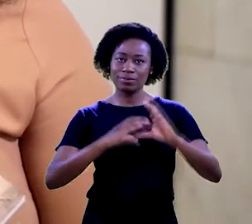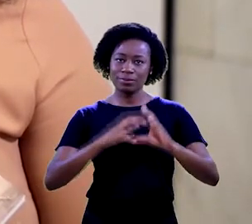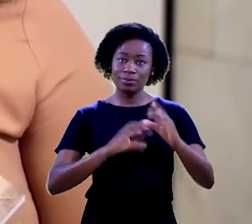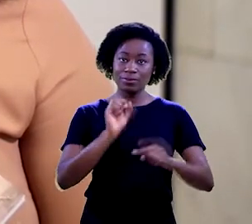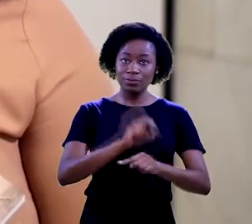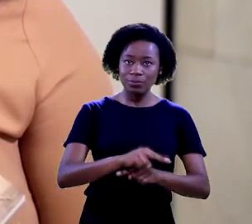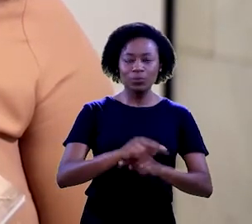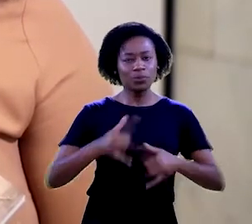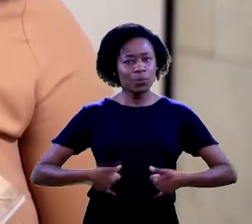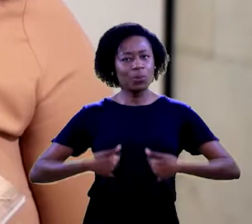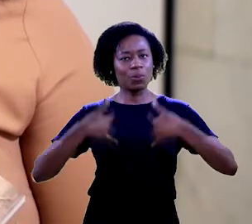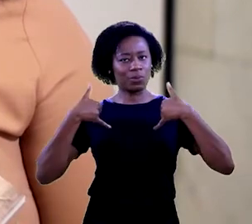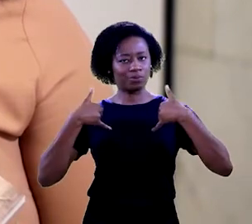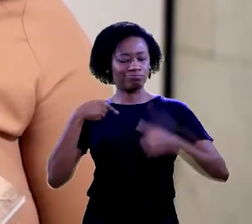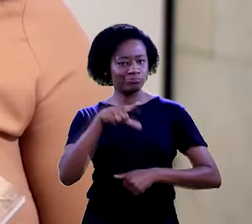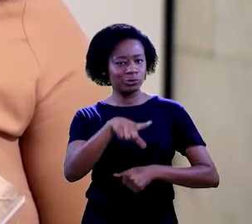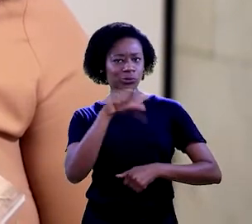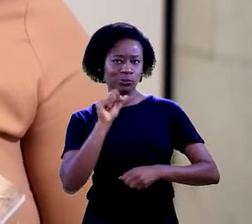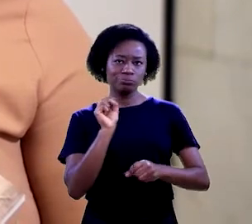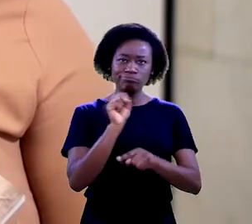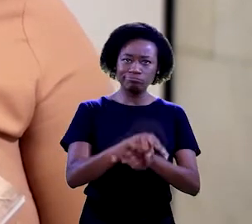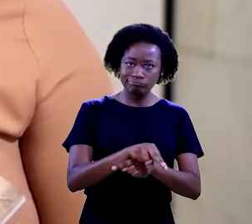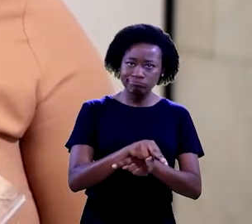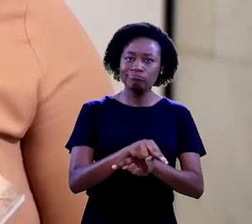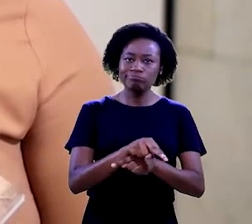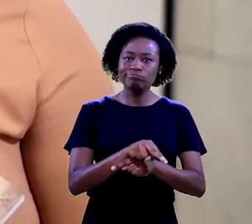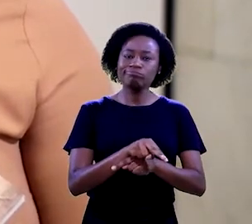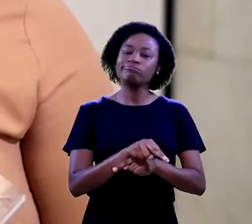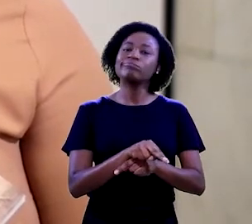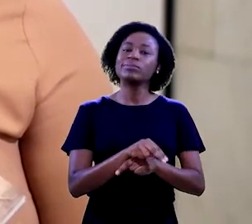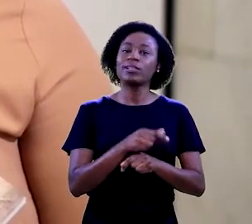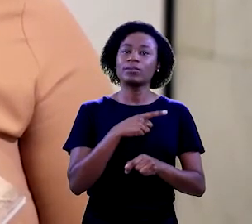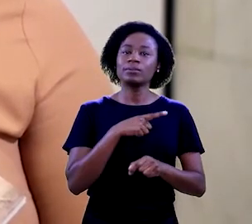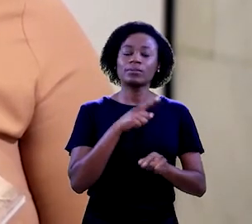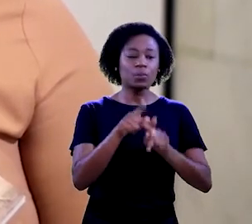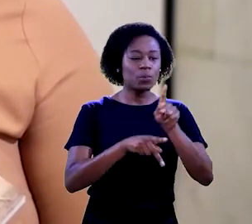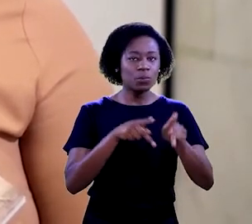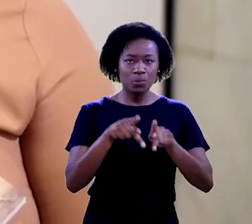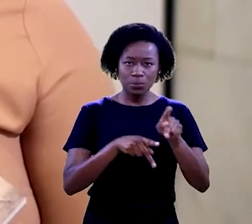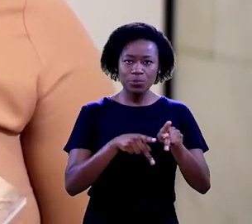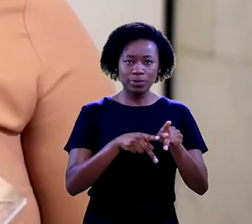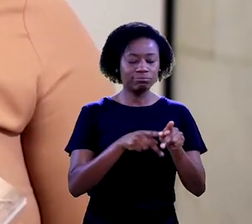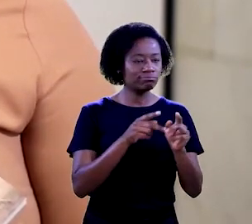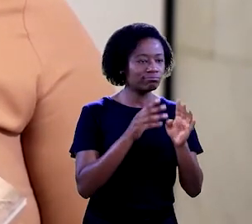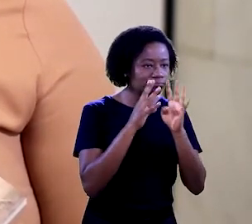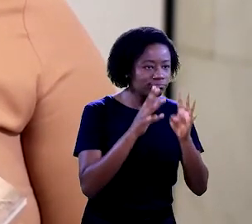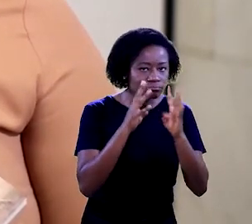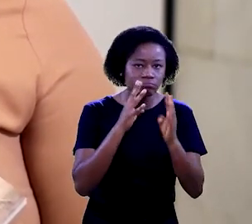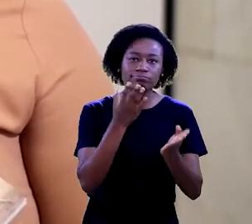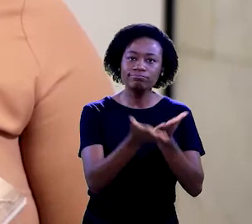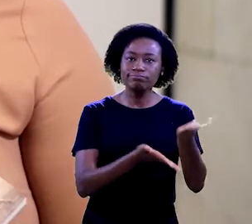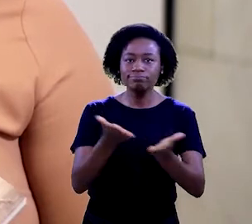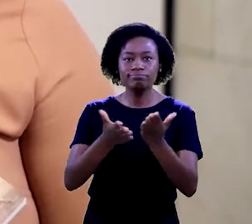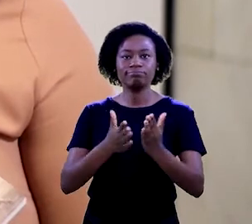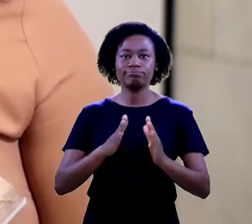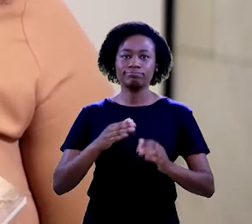o serviço público e de servir ao público da minha cidade. E